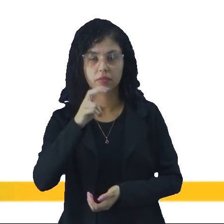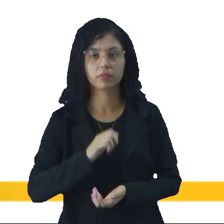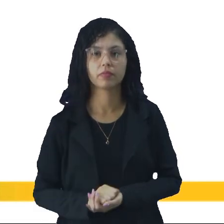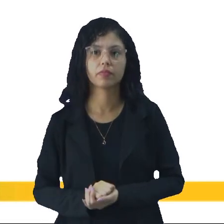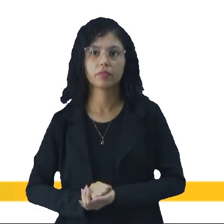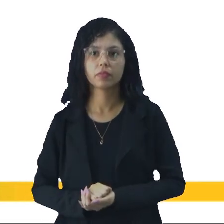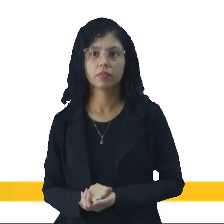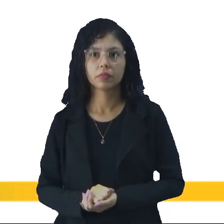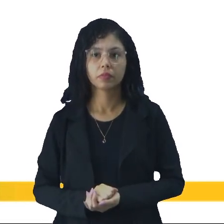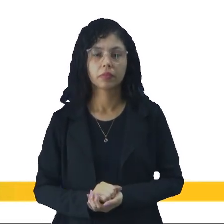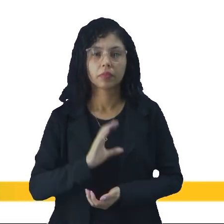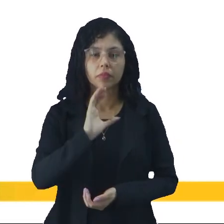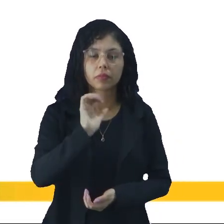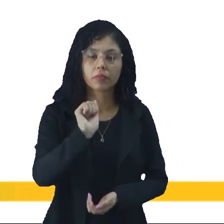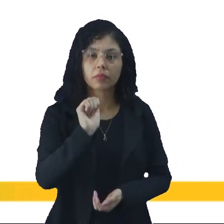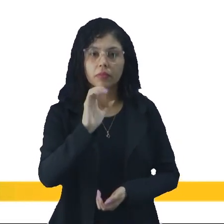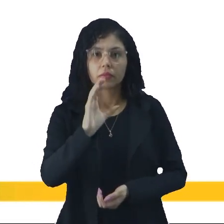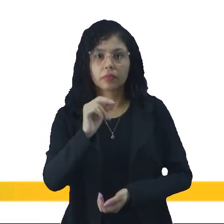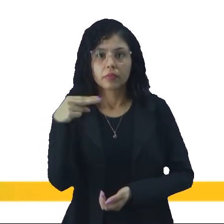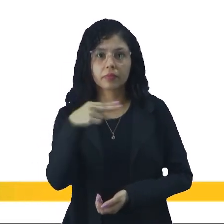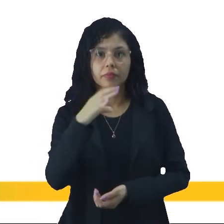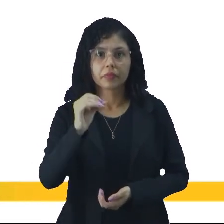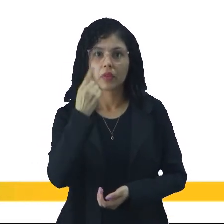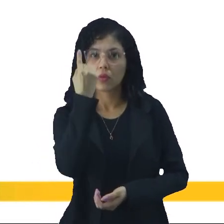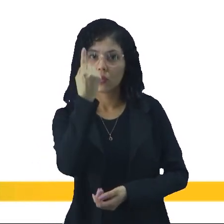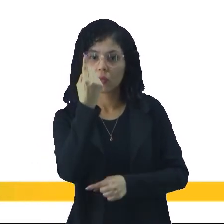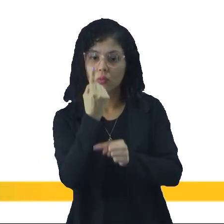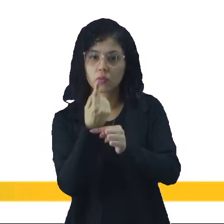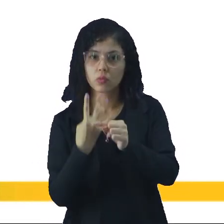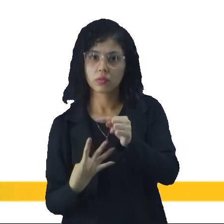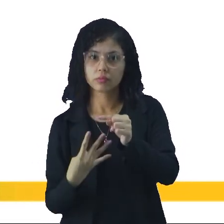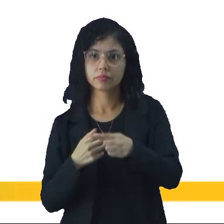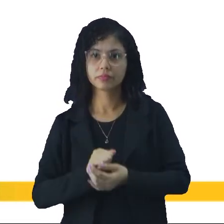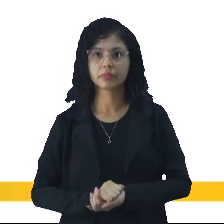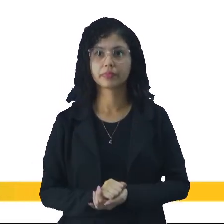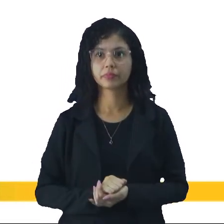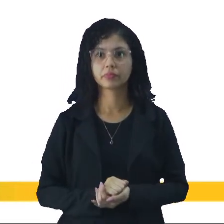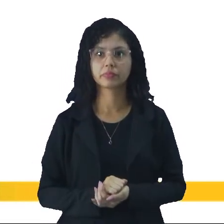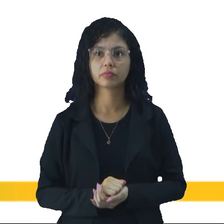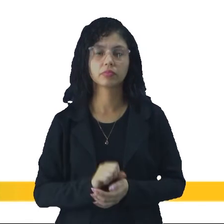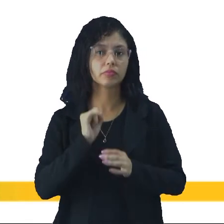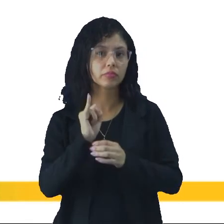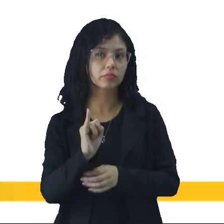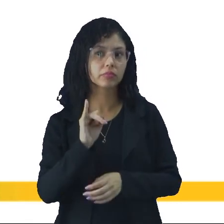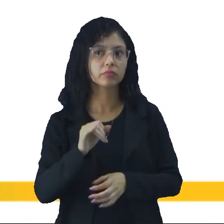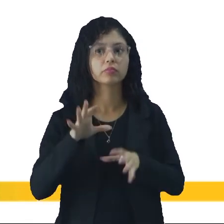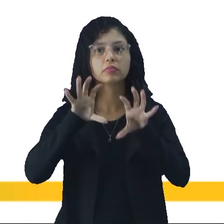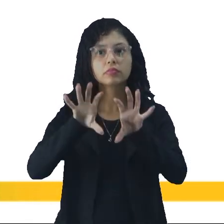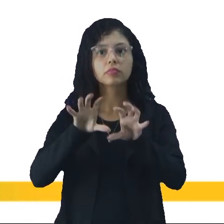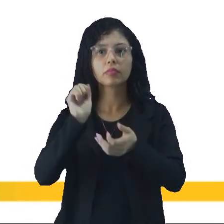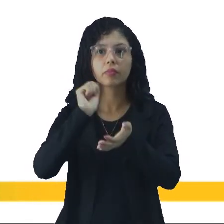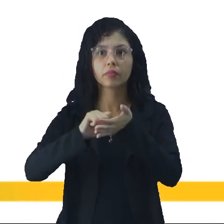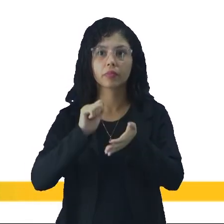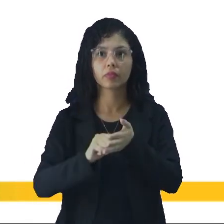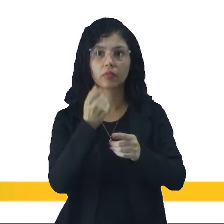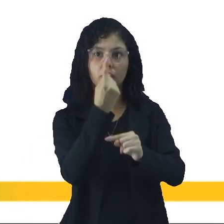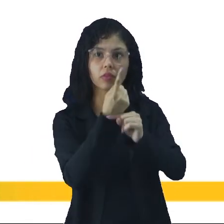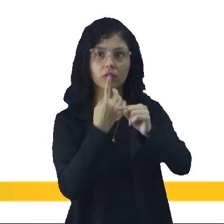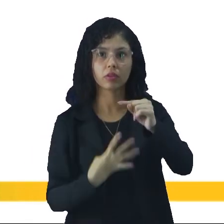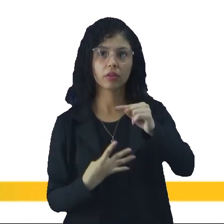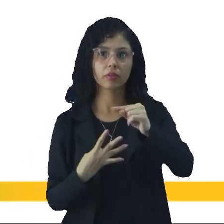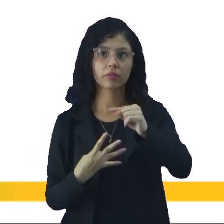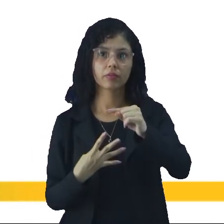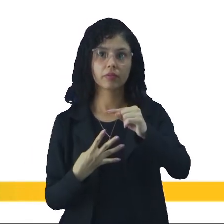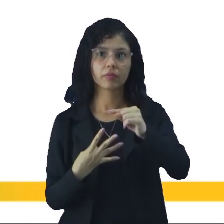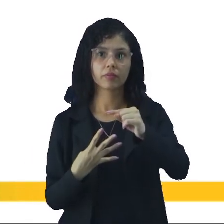ok? E A0, que é o inicial, é 1/4, tá? Sendo assim, podemos escrever a expressão, ó,